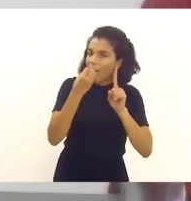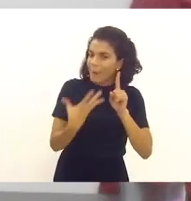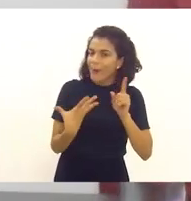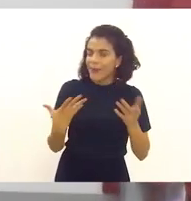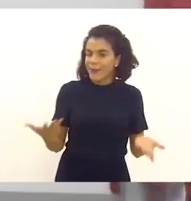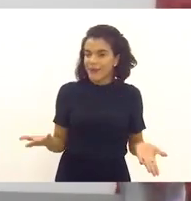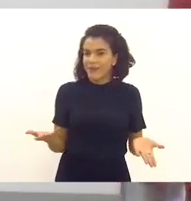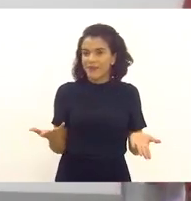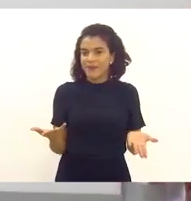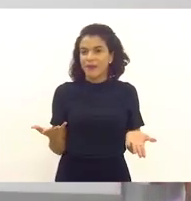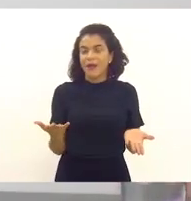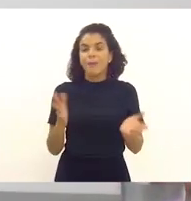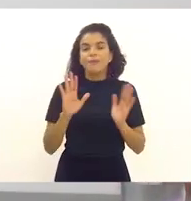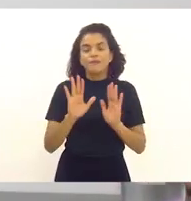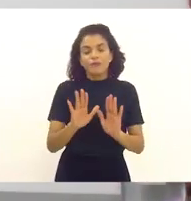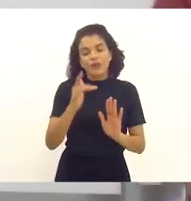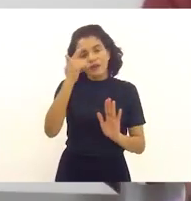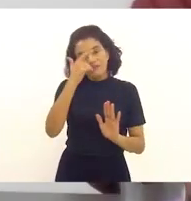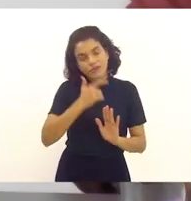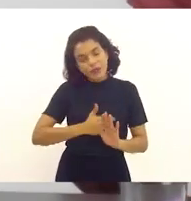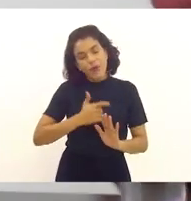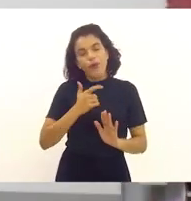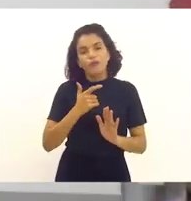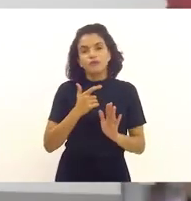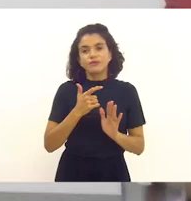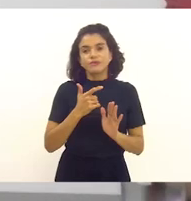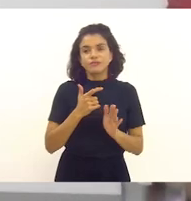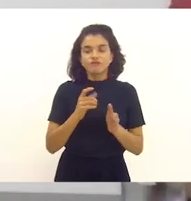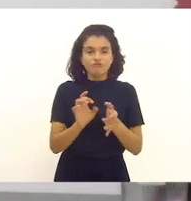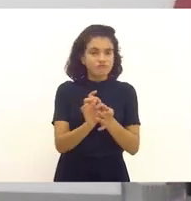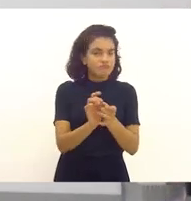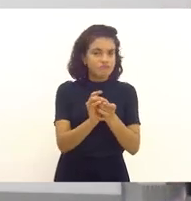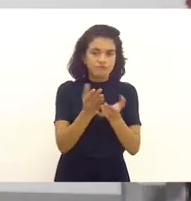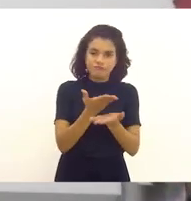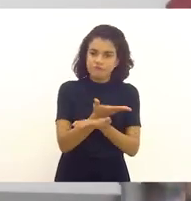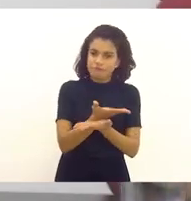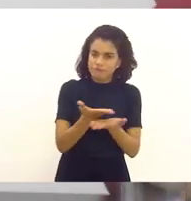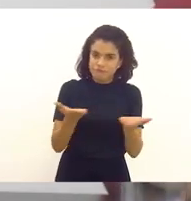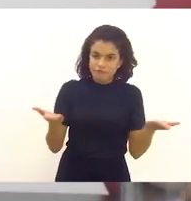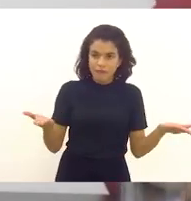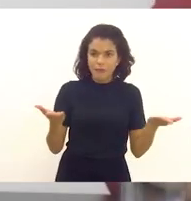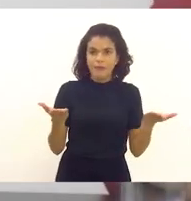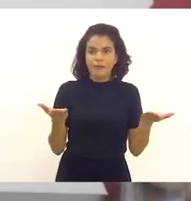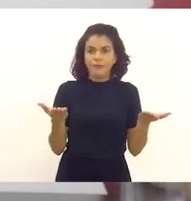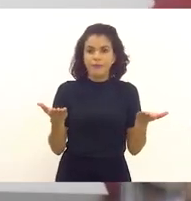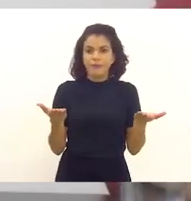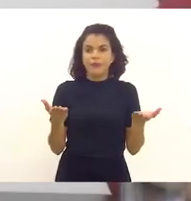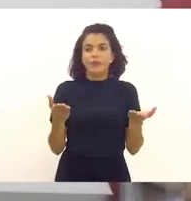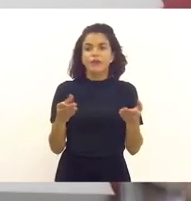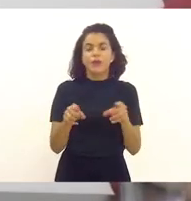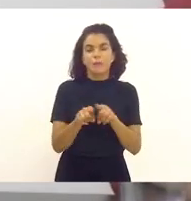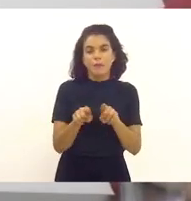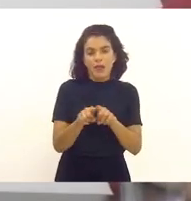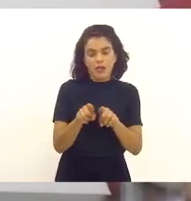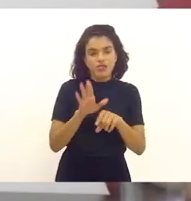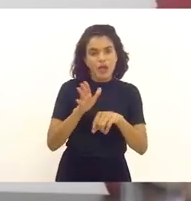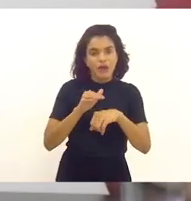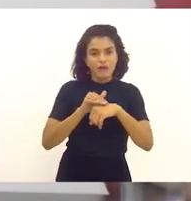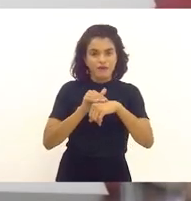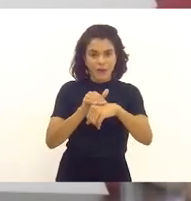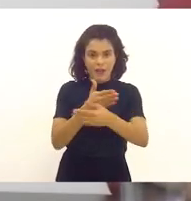mas eu eu me coloco aqui inteira à disposição tá é como eu falei a